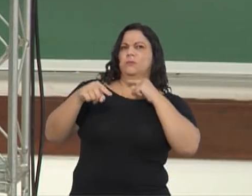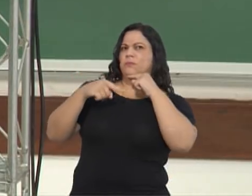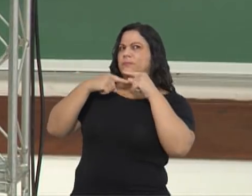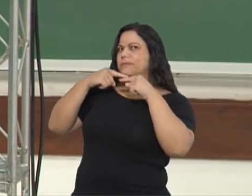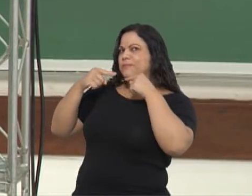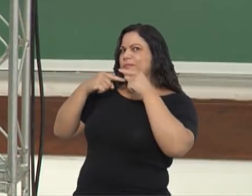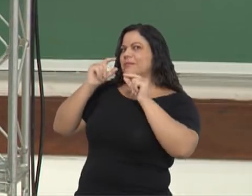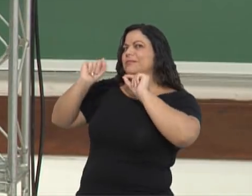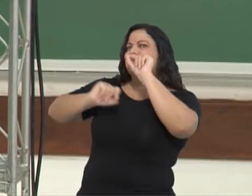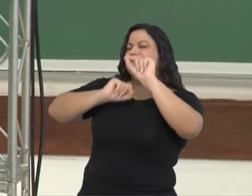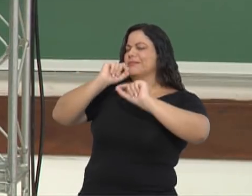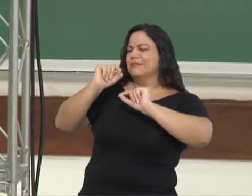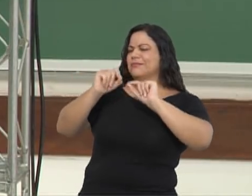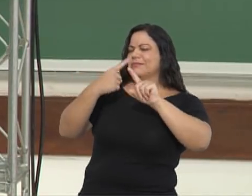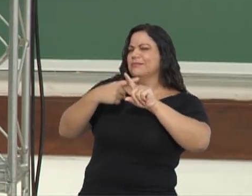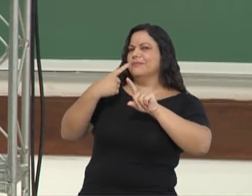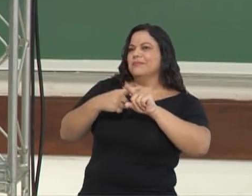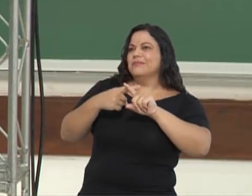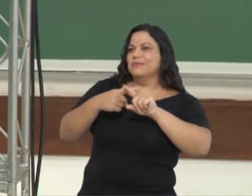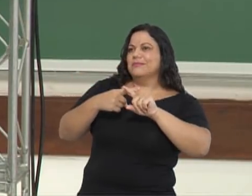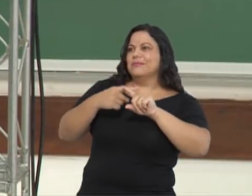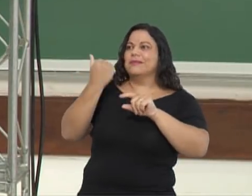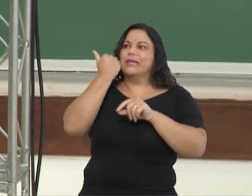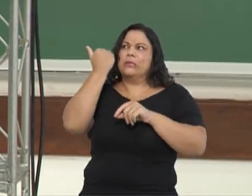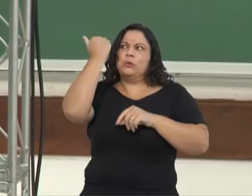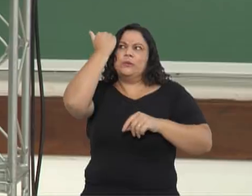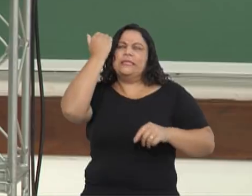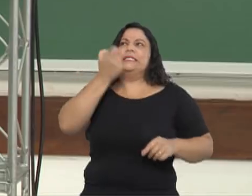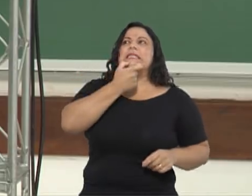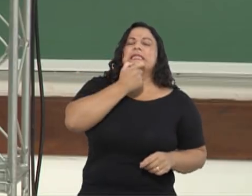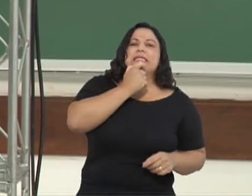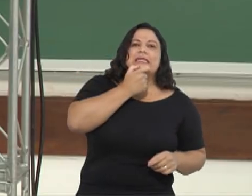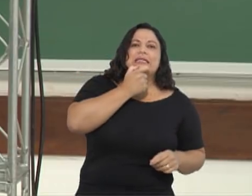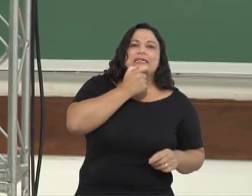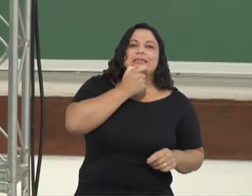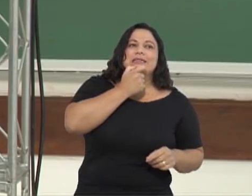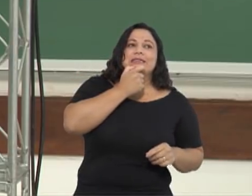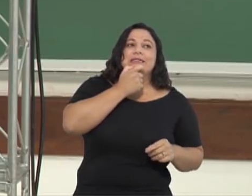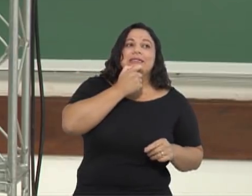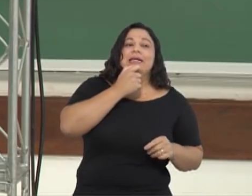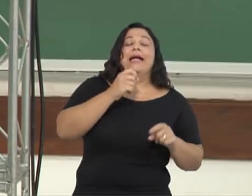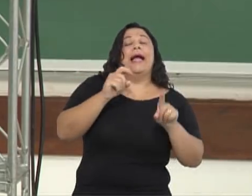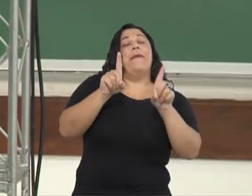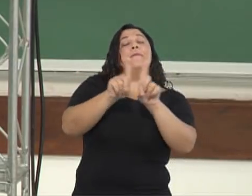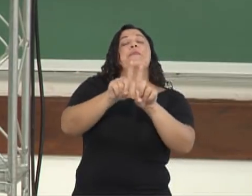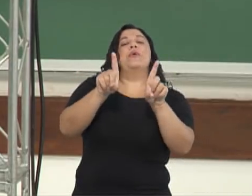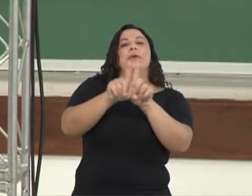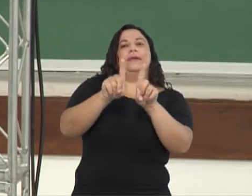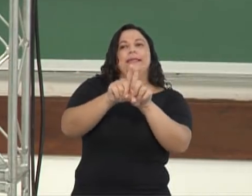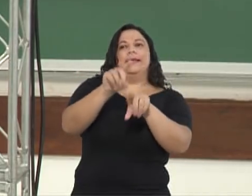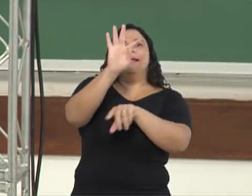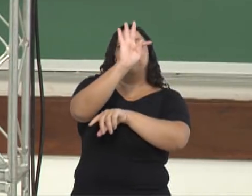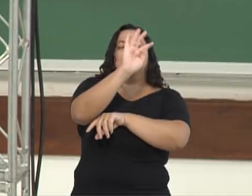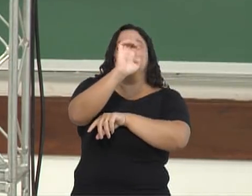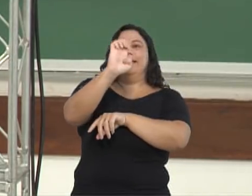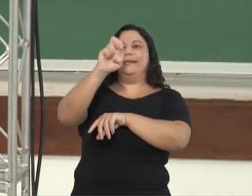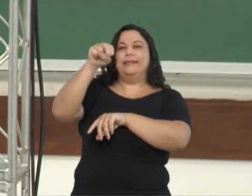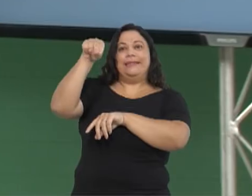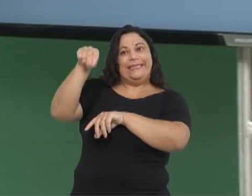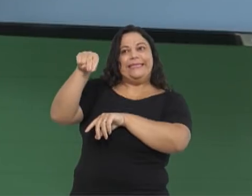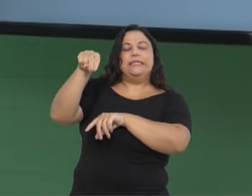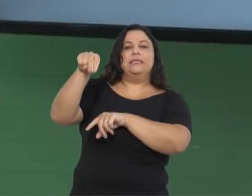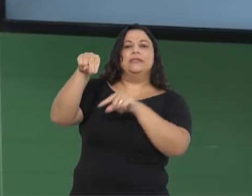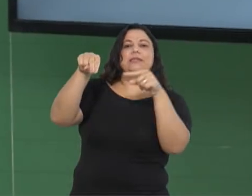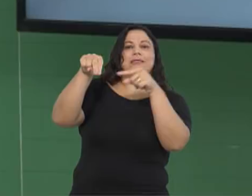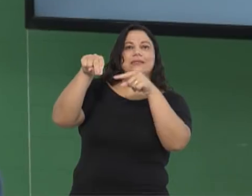no finalzinho deles, nós vamos ter a terminaçãozinha teen. E teen, em inglês,